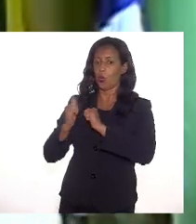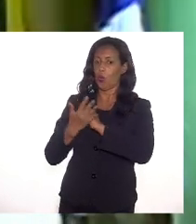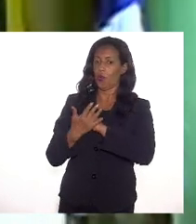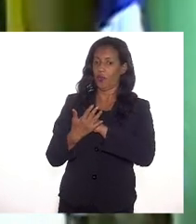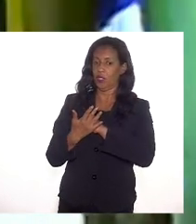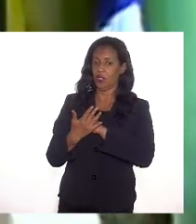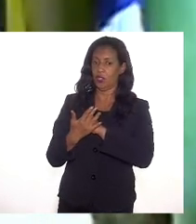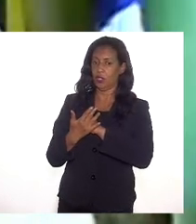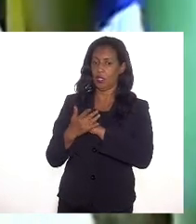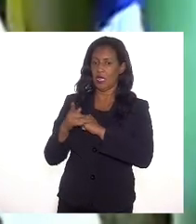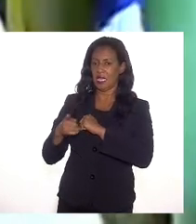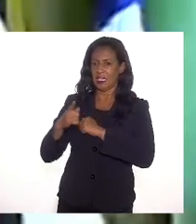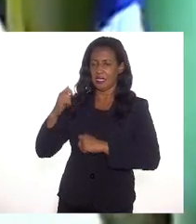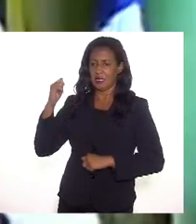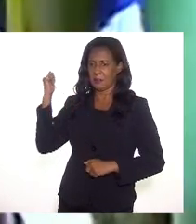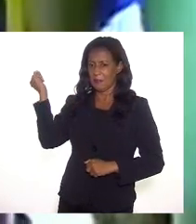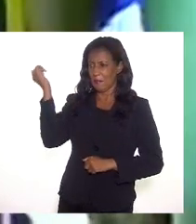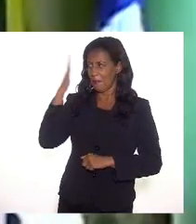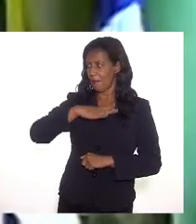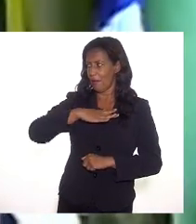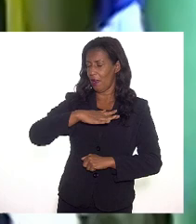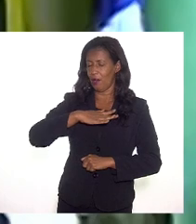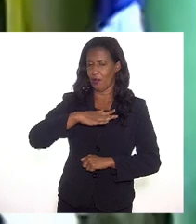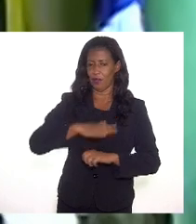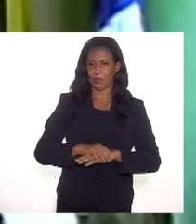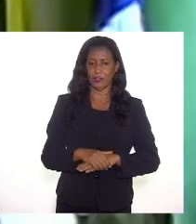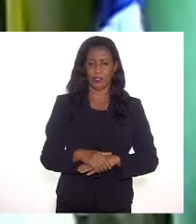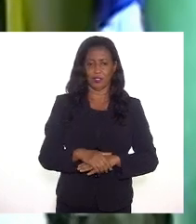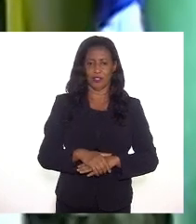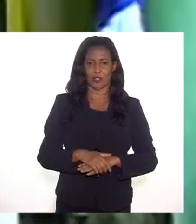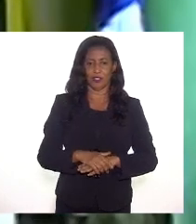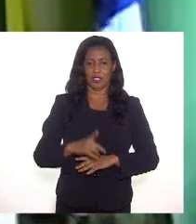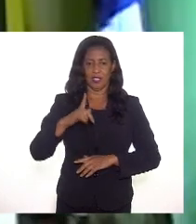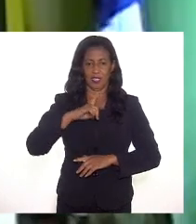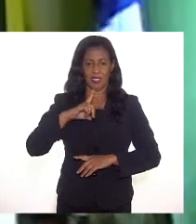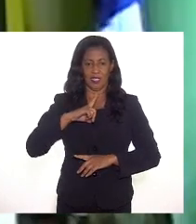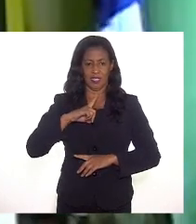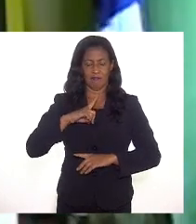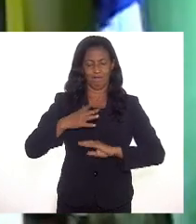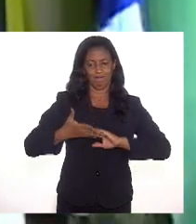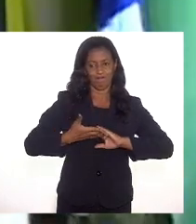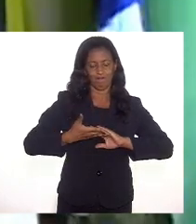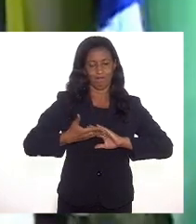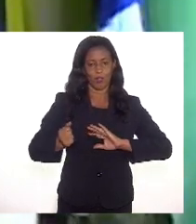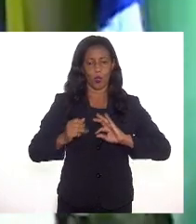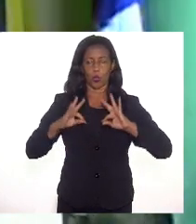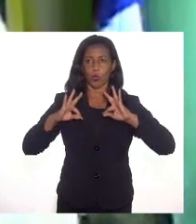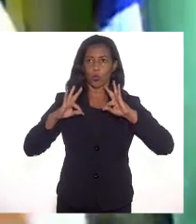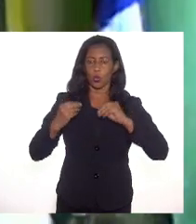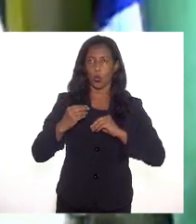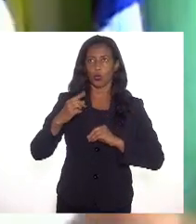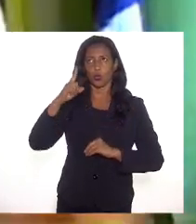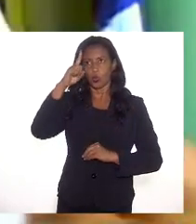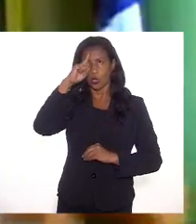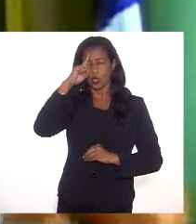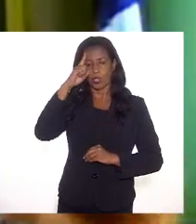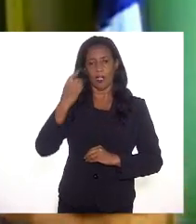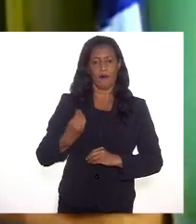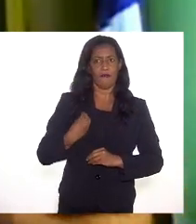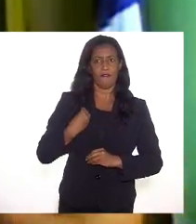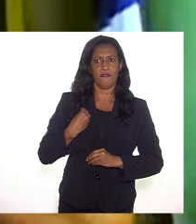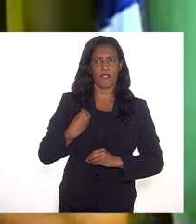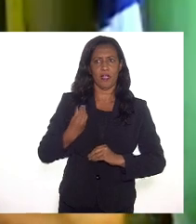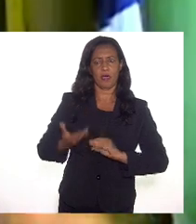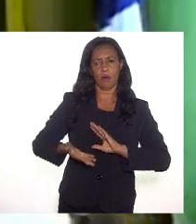Esse maldito covid que tem tirado todo dia vidas e mais vidas.